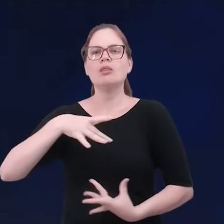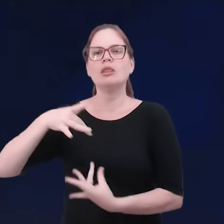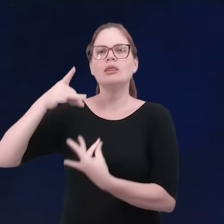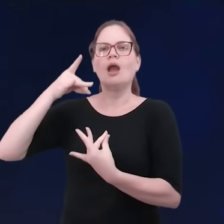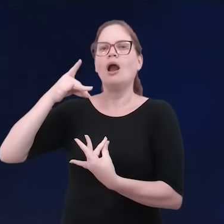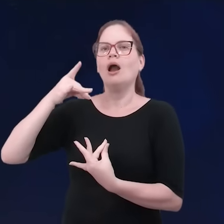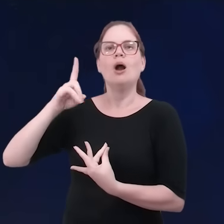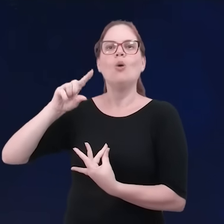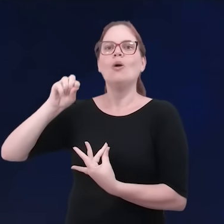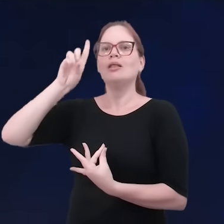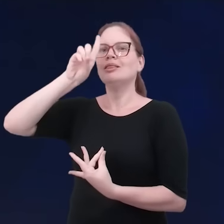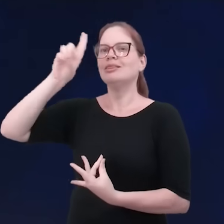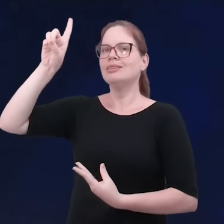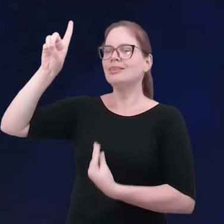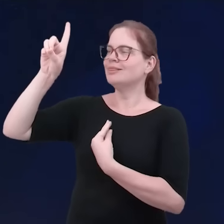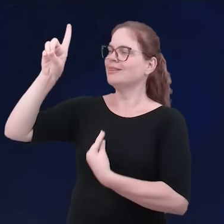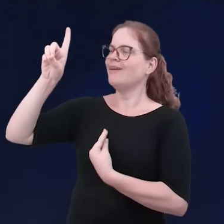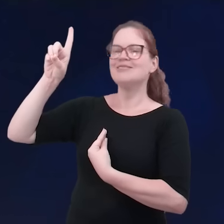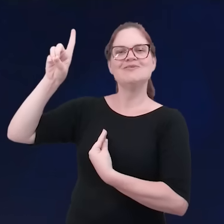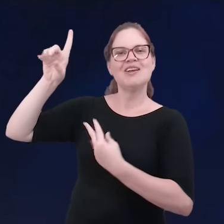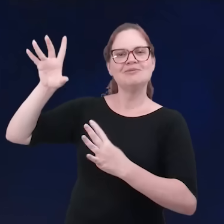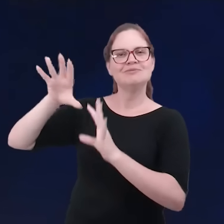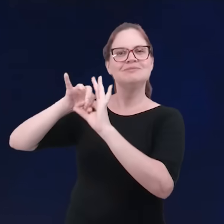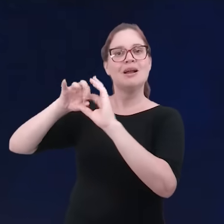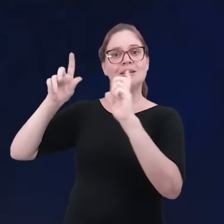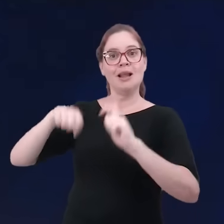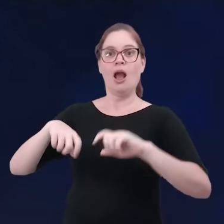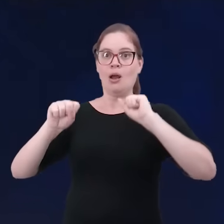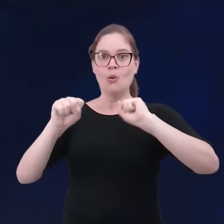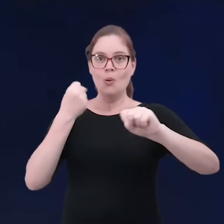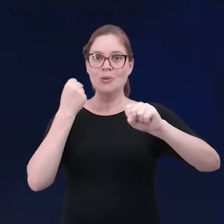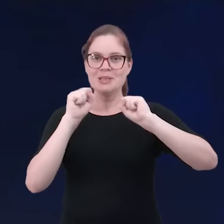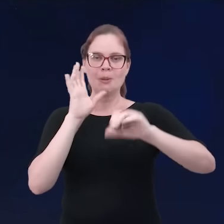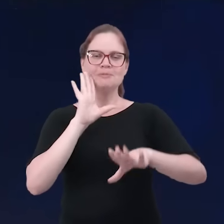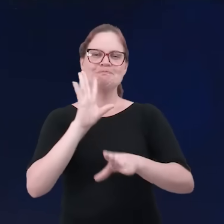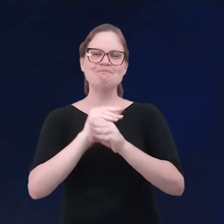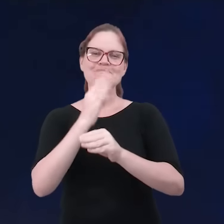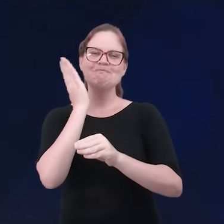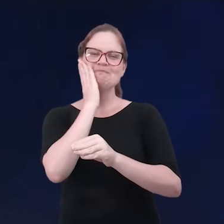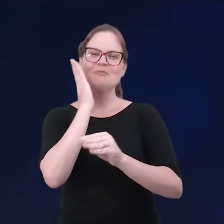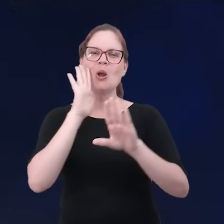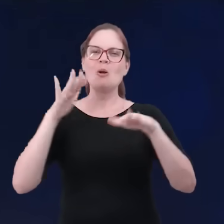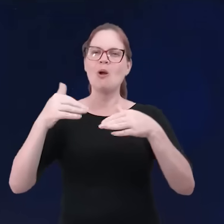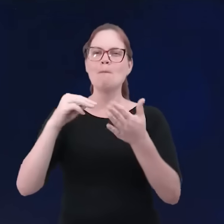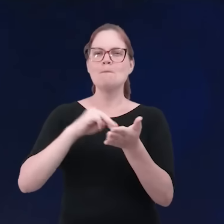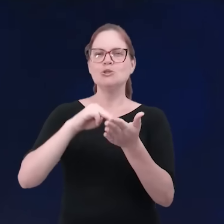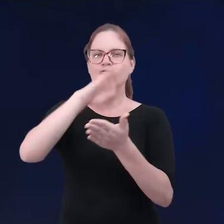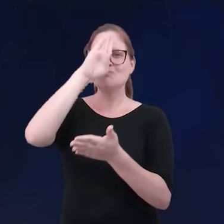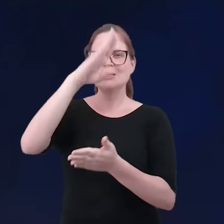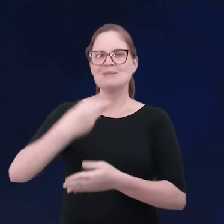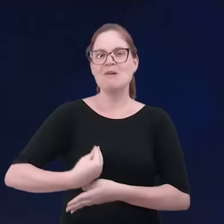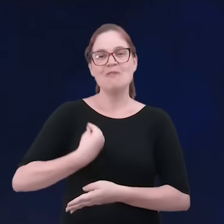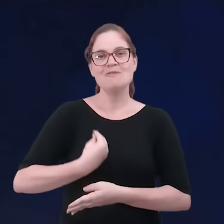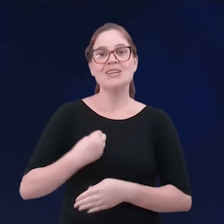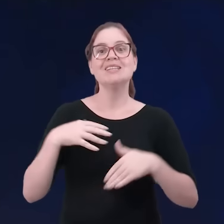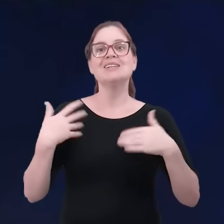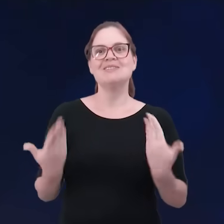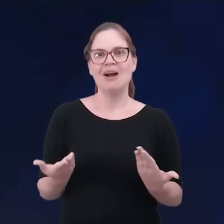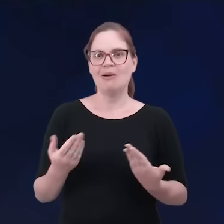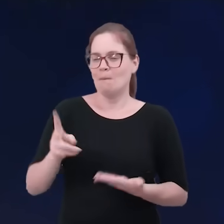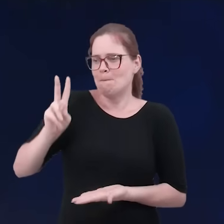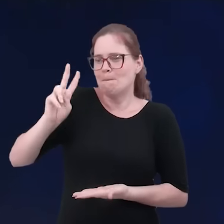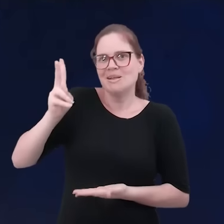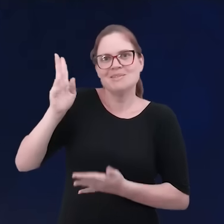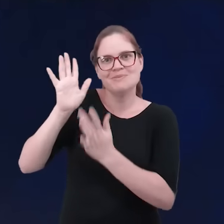Uma grande descoberta. O salmista descobriu a razão da vida. E ele é que nos fala hoje, é esse